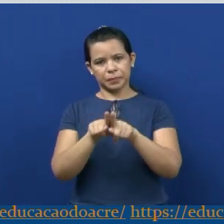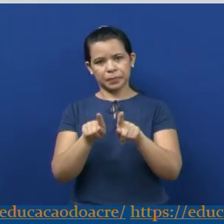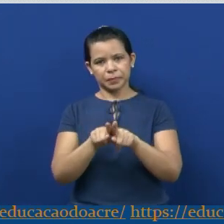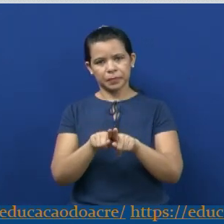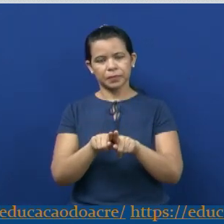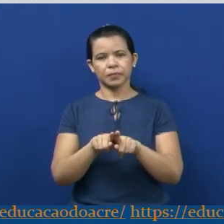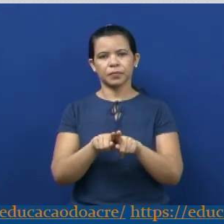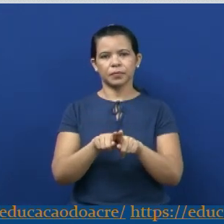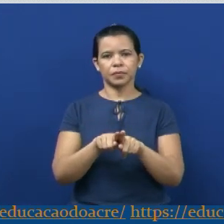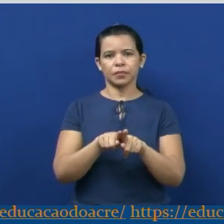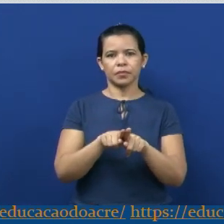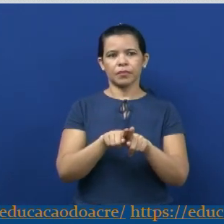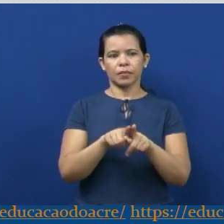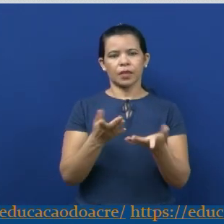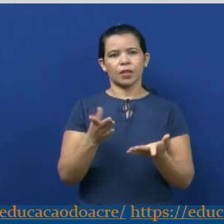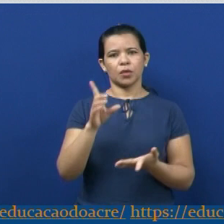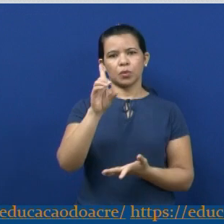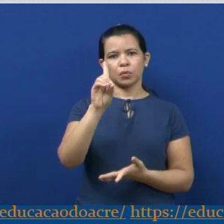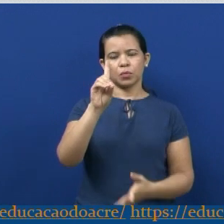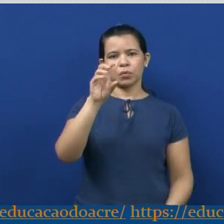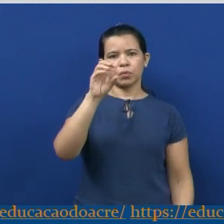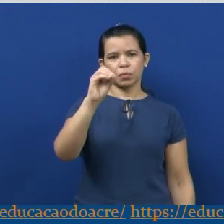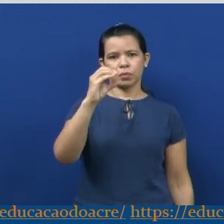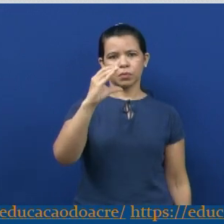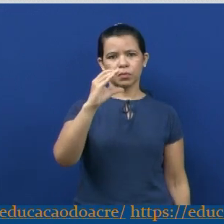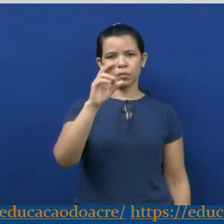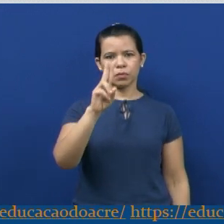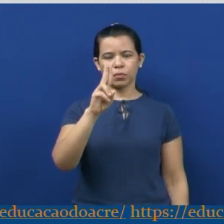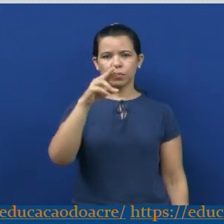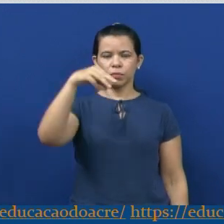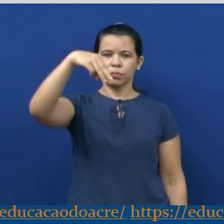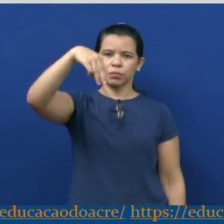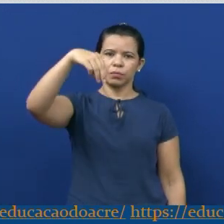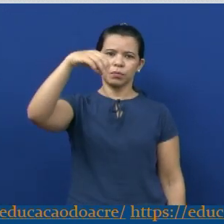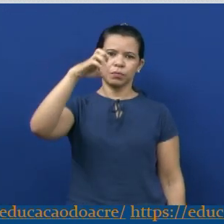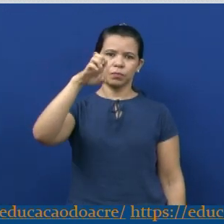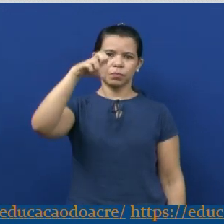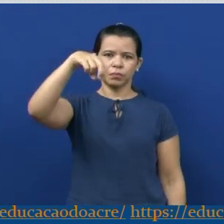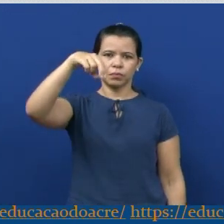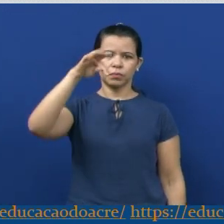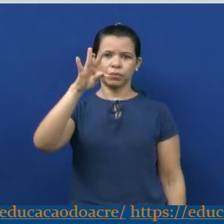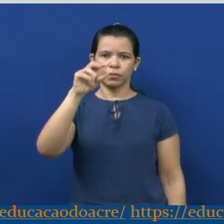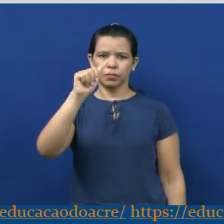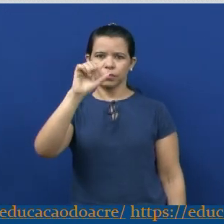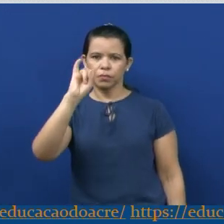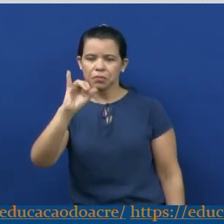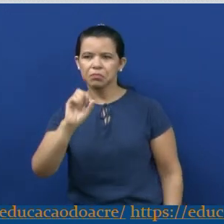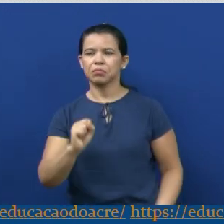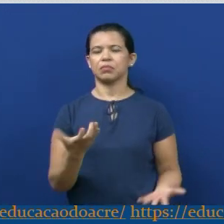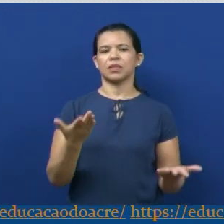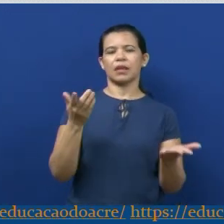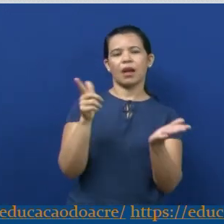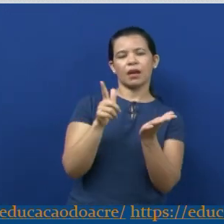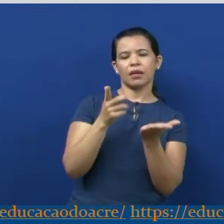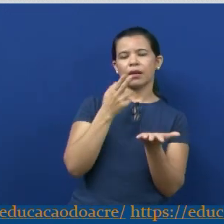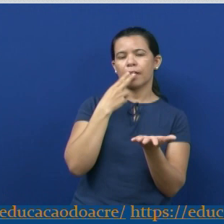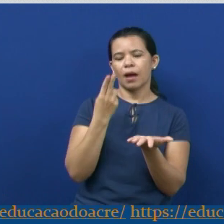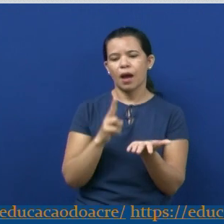fontes documentais, como, por exemplo, uma carta, um diário, um jornal, o livro, certo? E